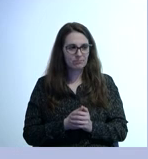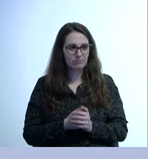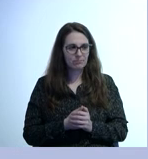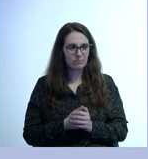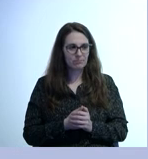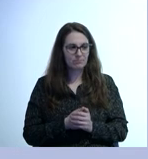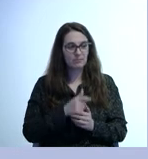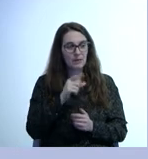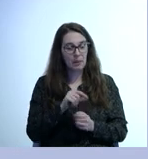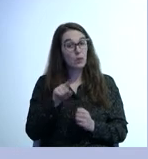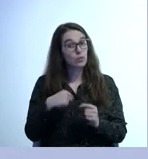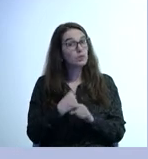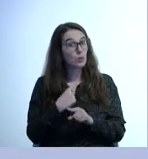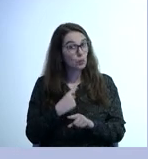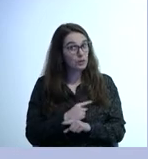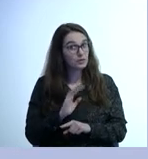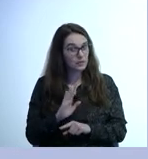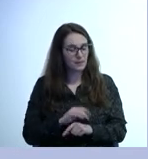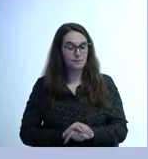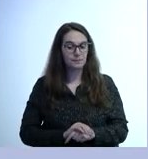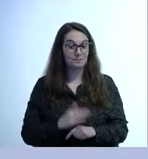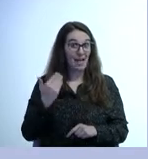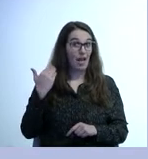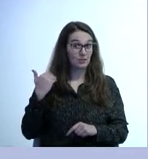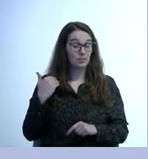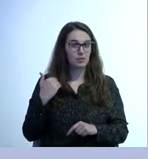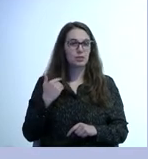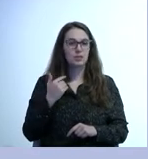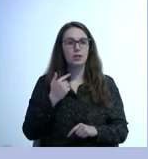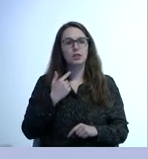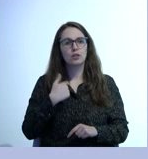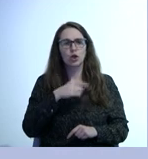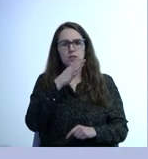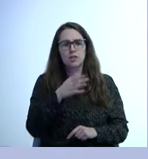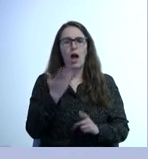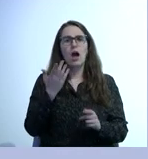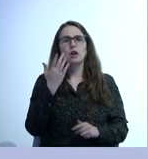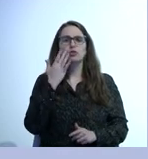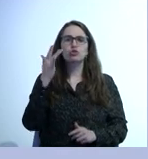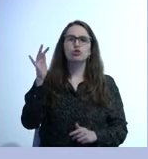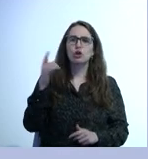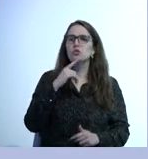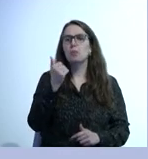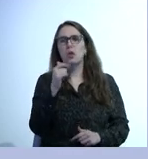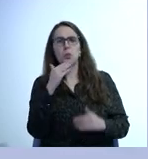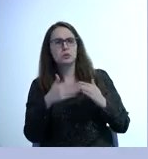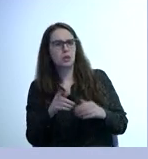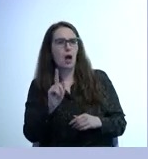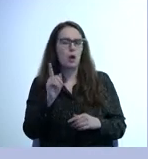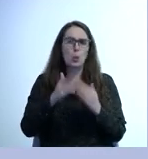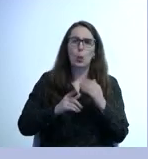E outra coisa é que, antes, noutros tempos, dizia-se isto lá fora não podia acontecer, não